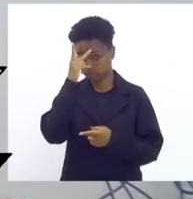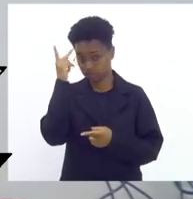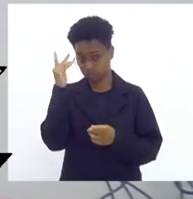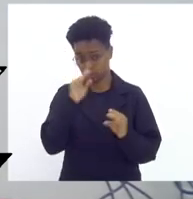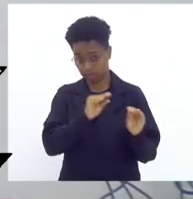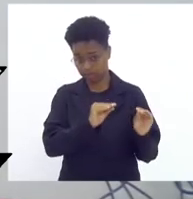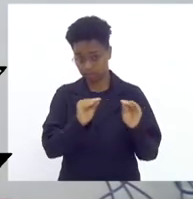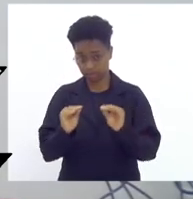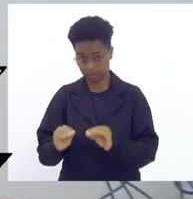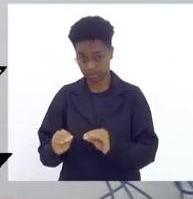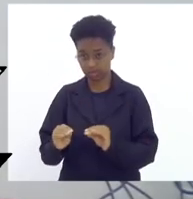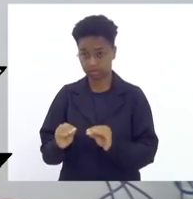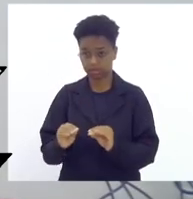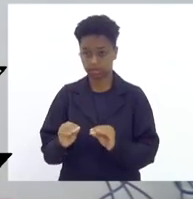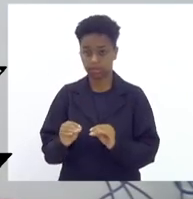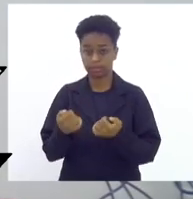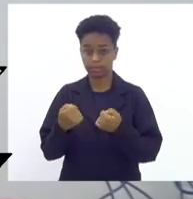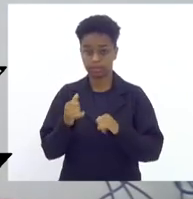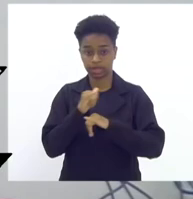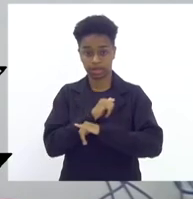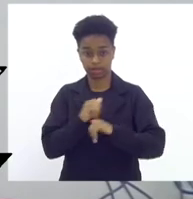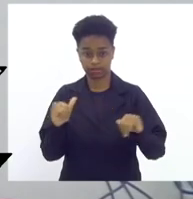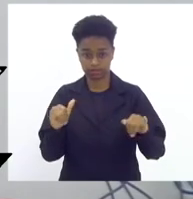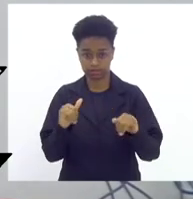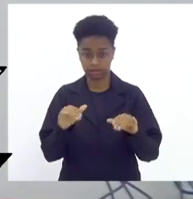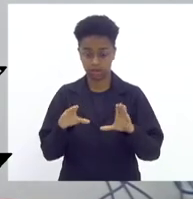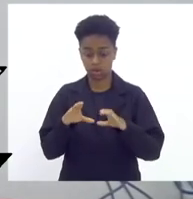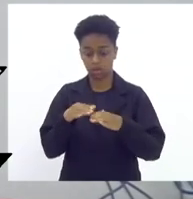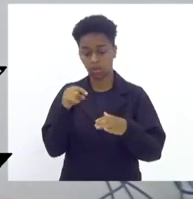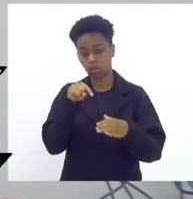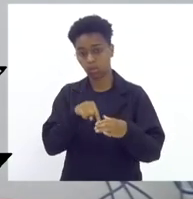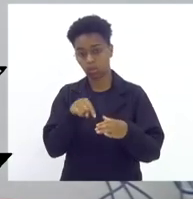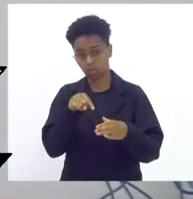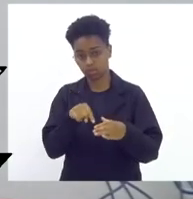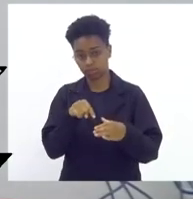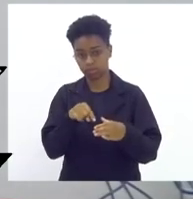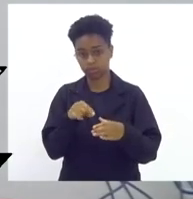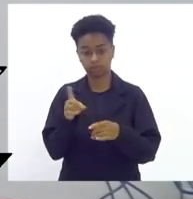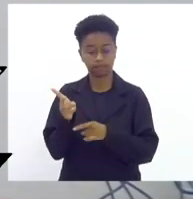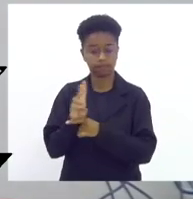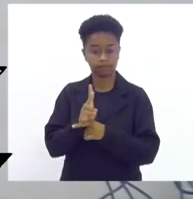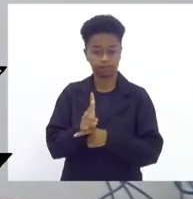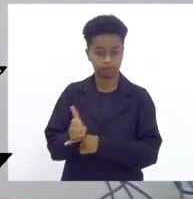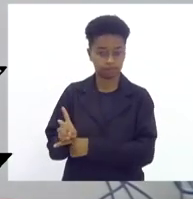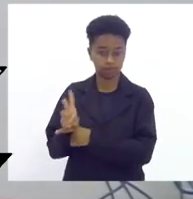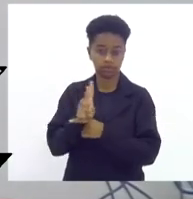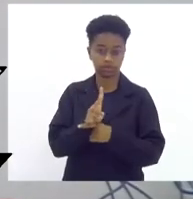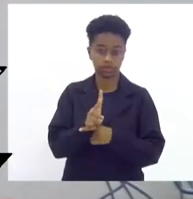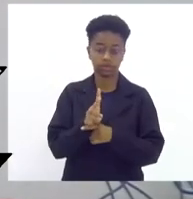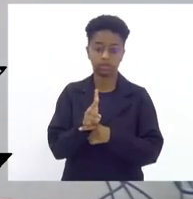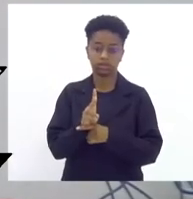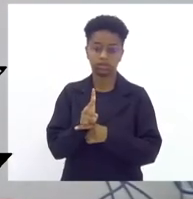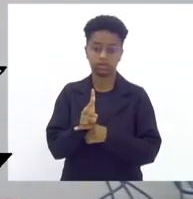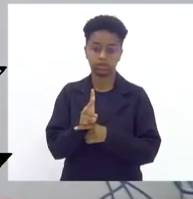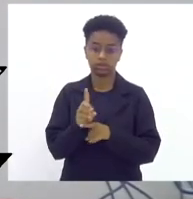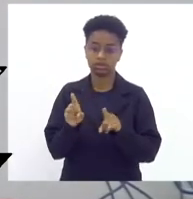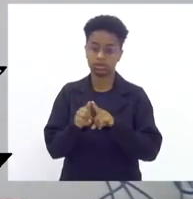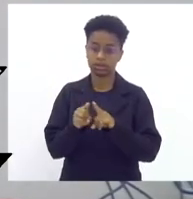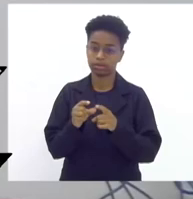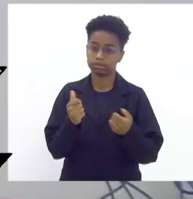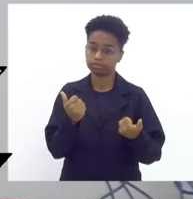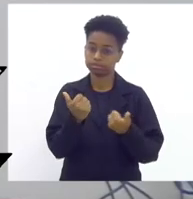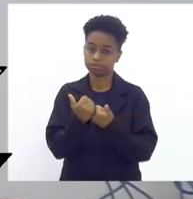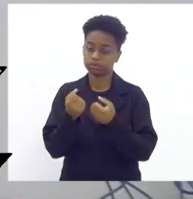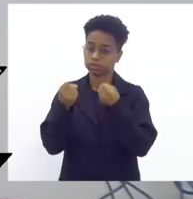tem que avisar lá essa Comissão vai ficar tipo vistoriado e assistindo ele explicando